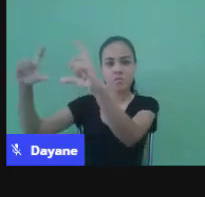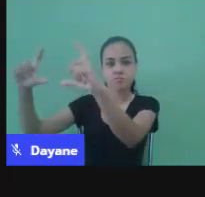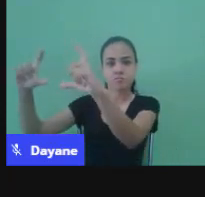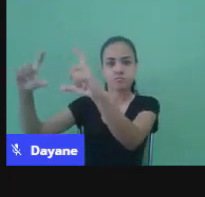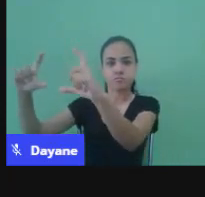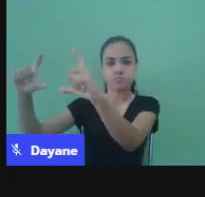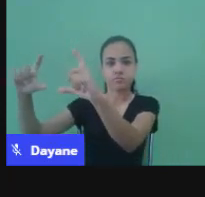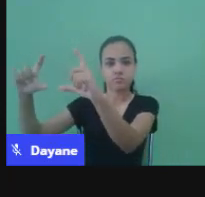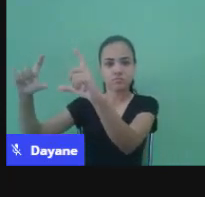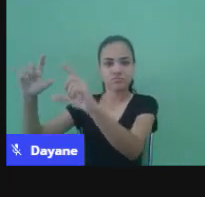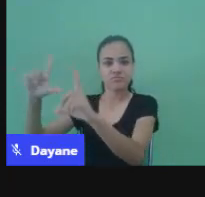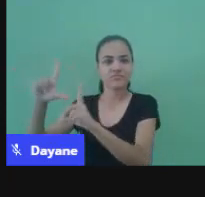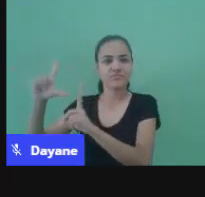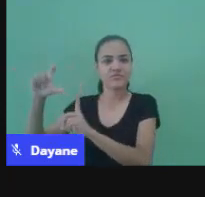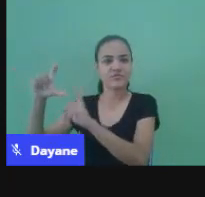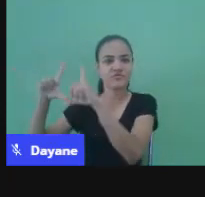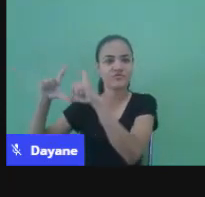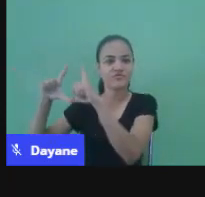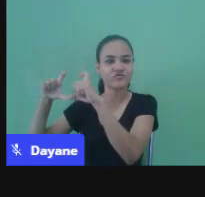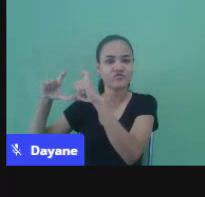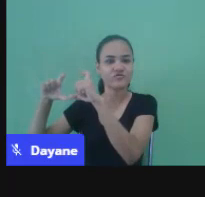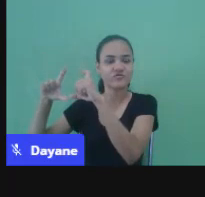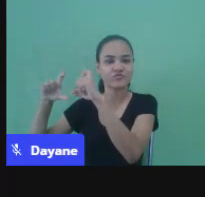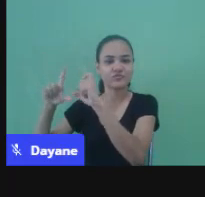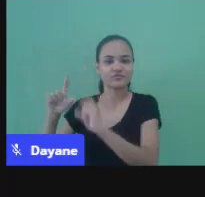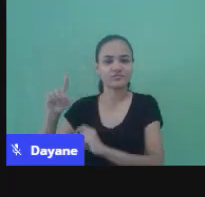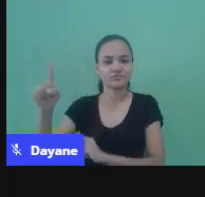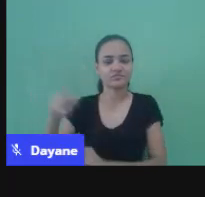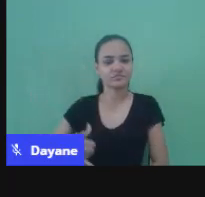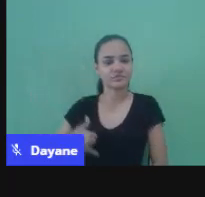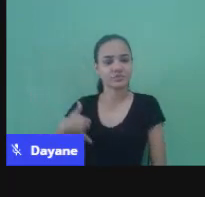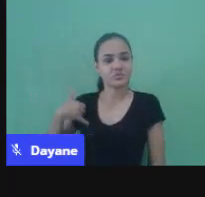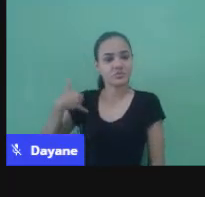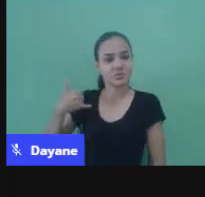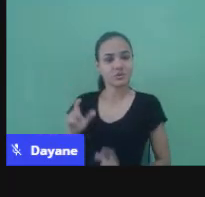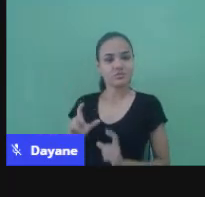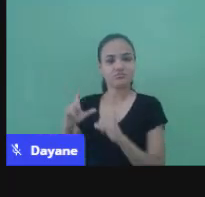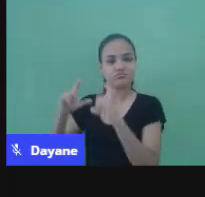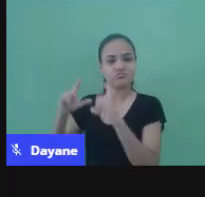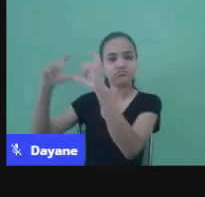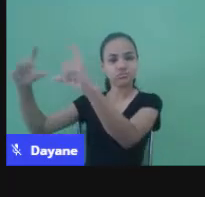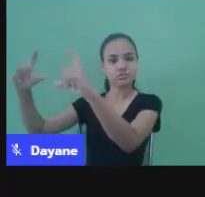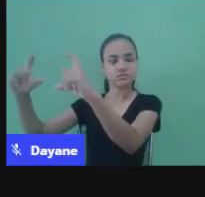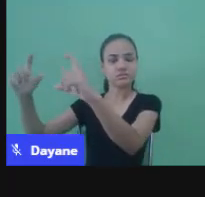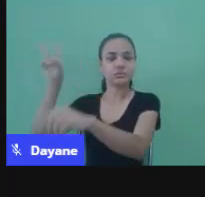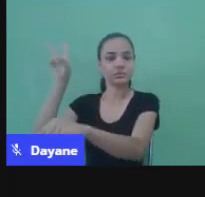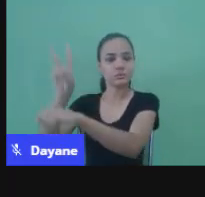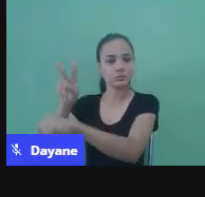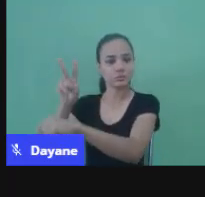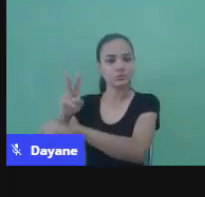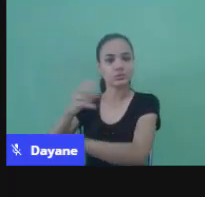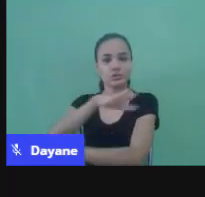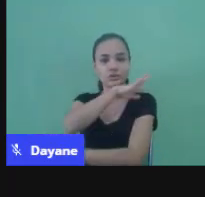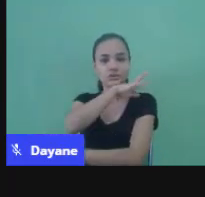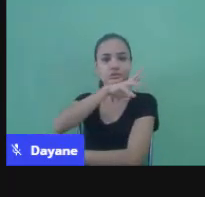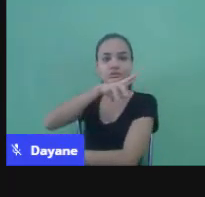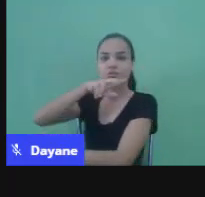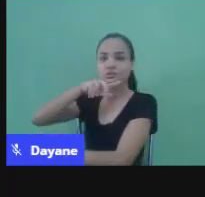dos animais silvestres, né? Hoje eu vejo a Fazenda Quatro Irmãos colocando proteger os animais silvestres também no seu